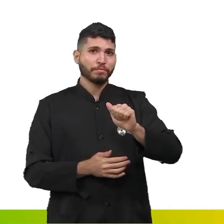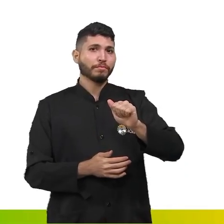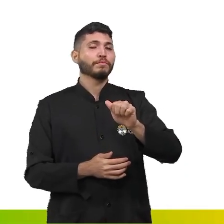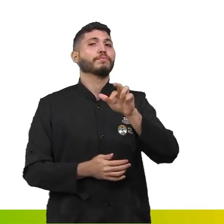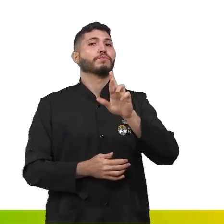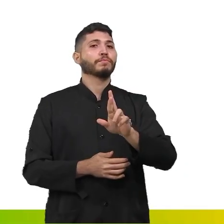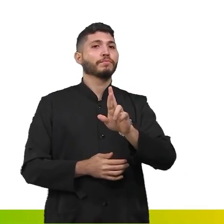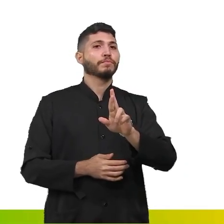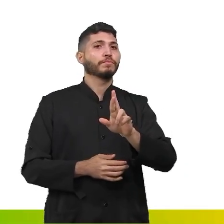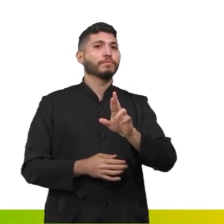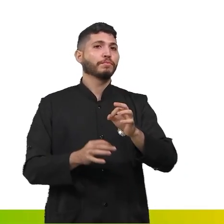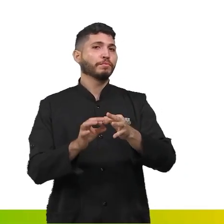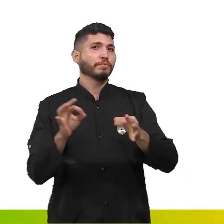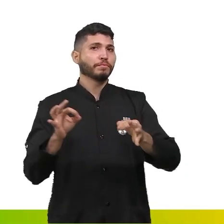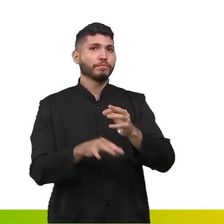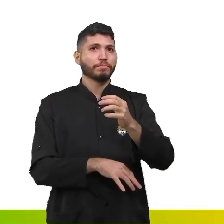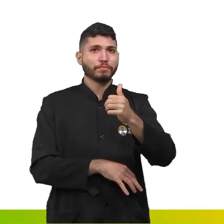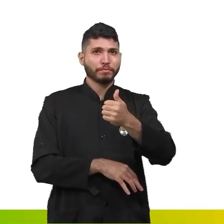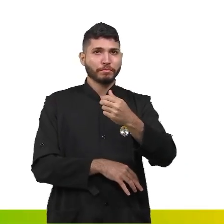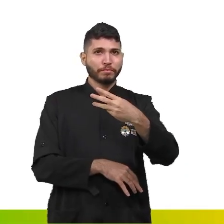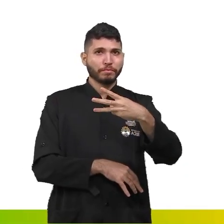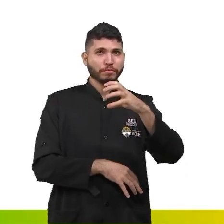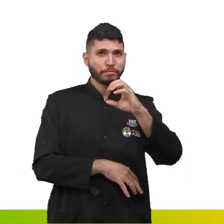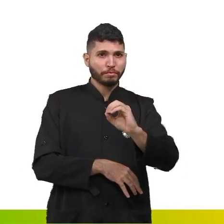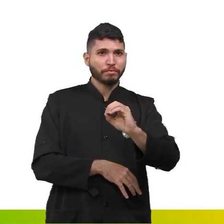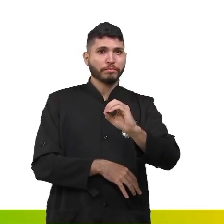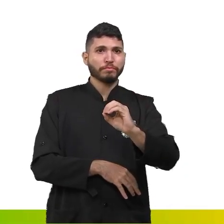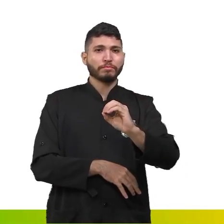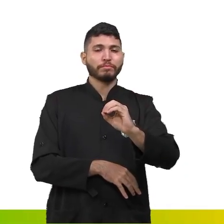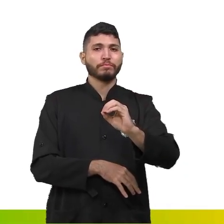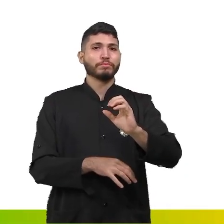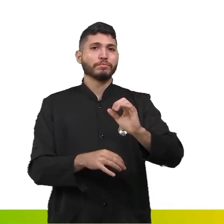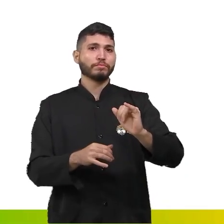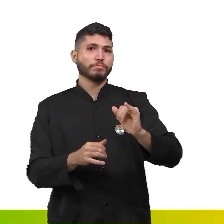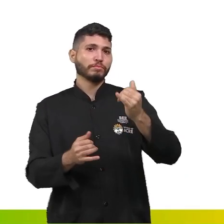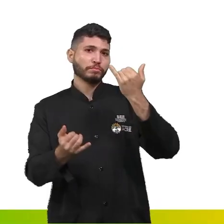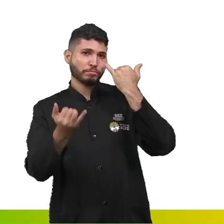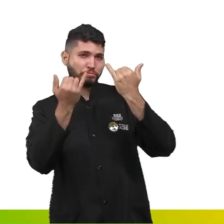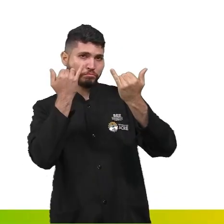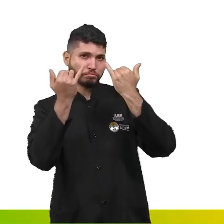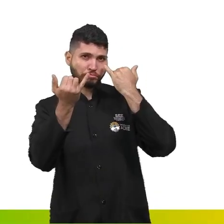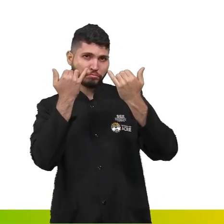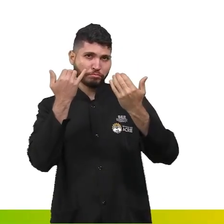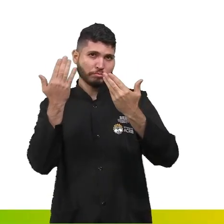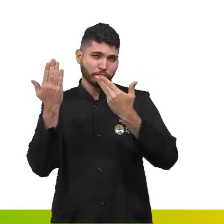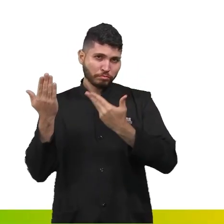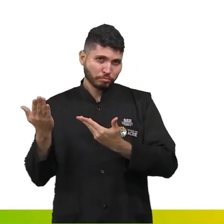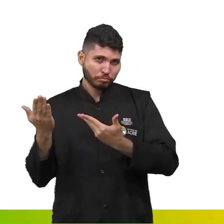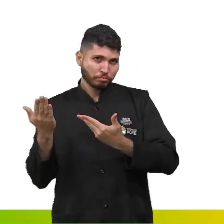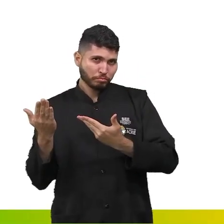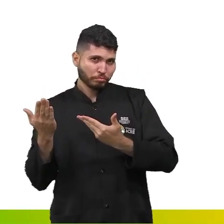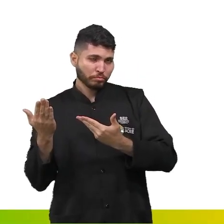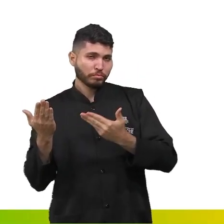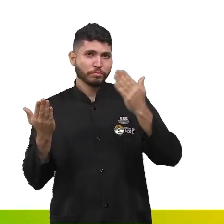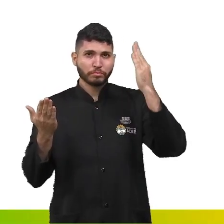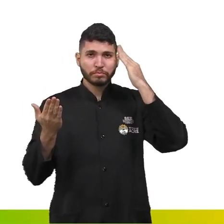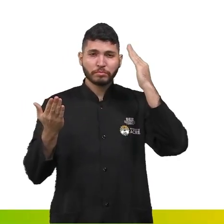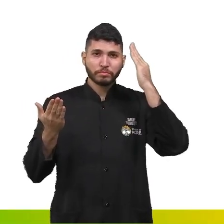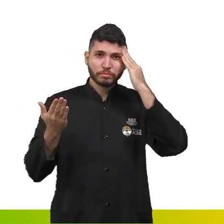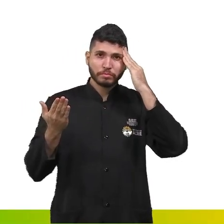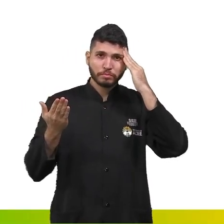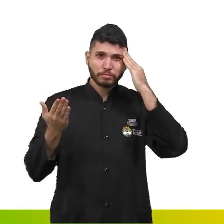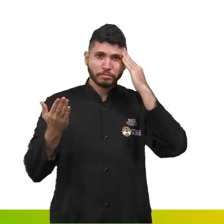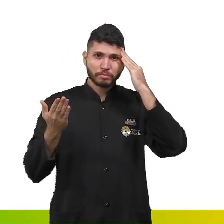medem 130 graus. Apenas com os dados fornecidos, podemos concluir que as